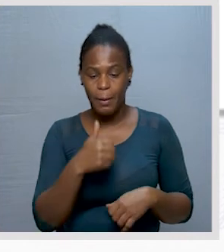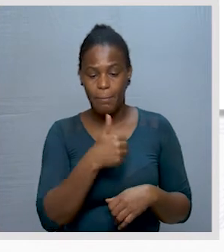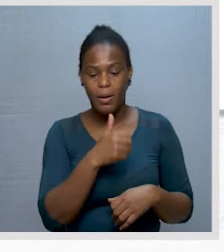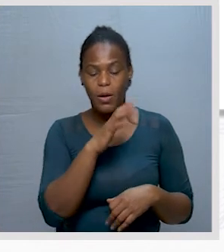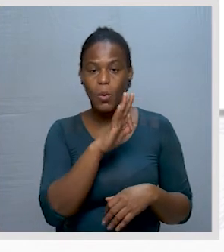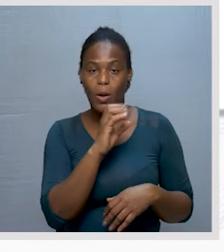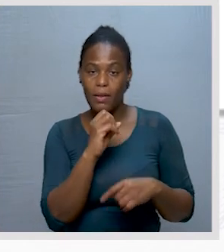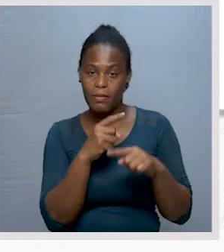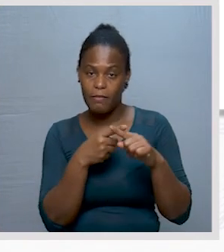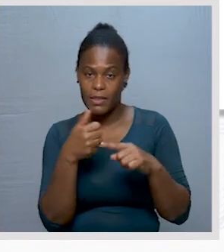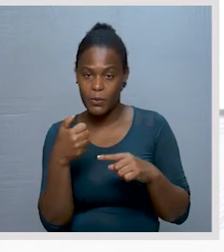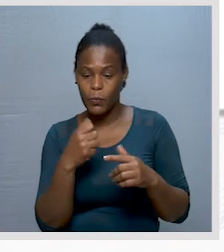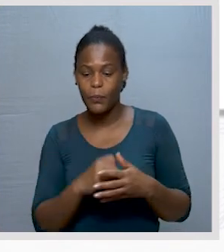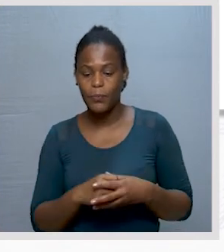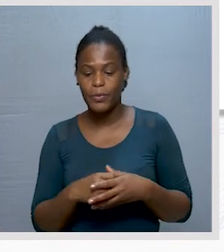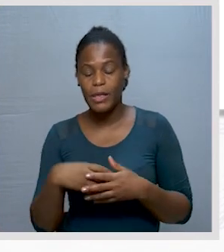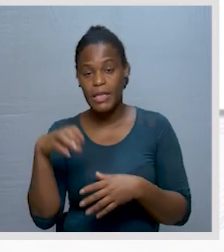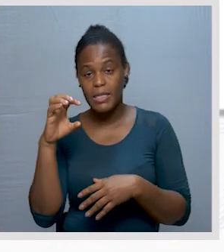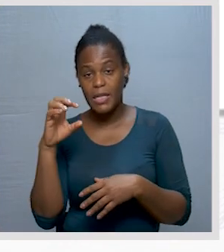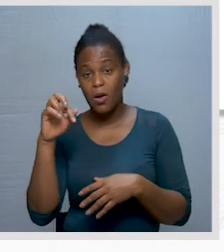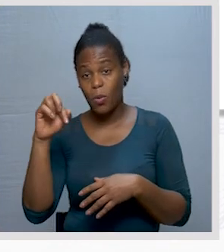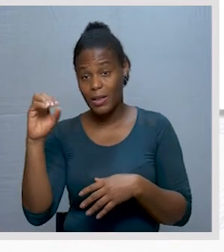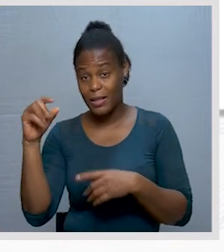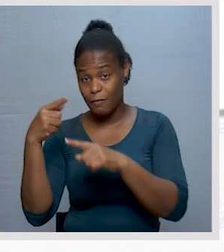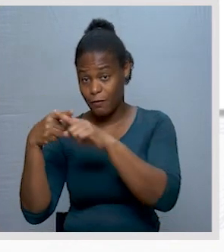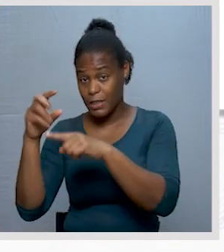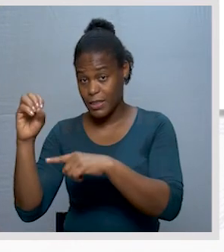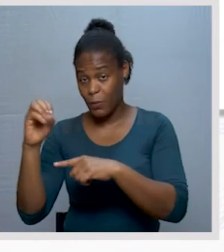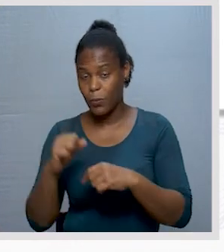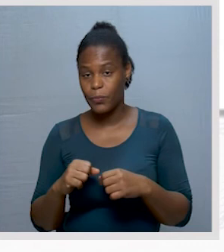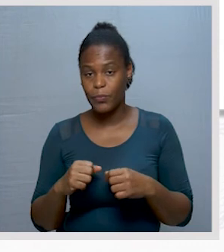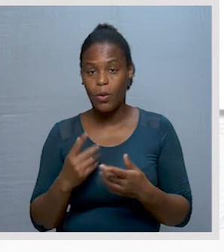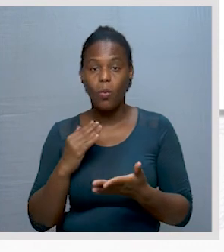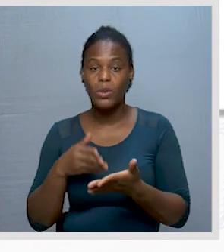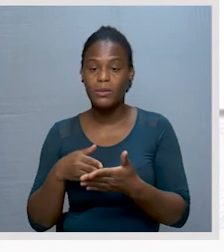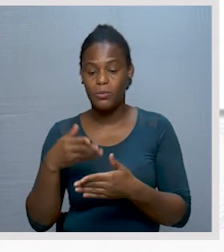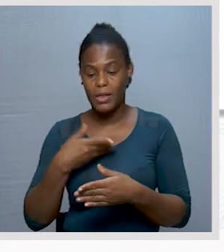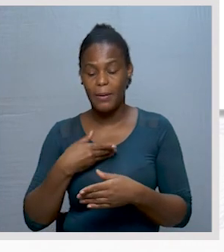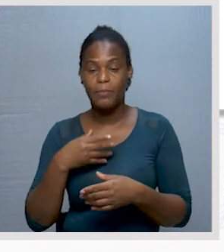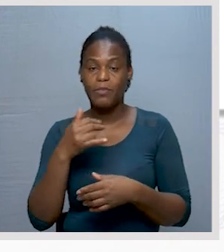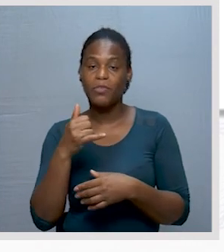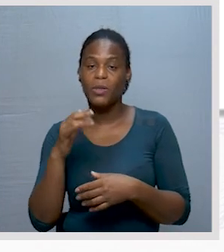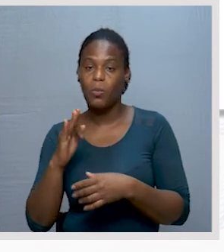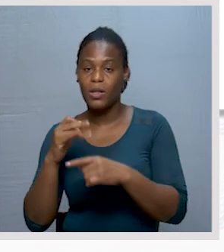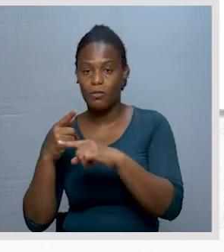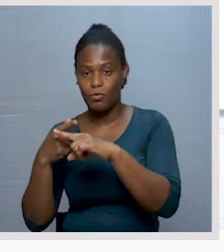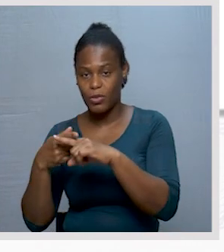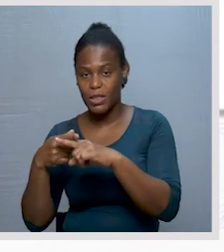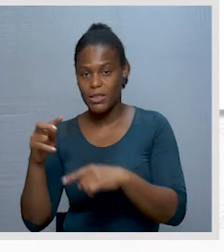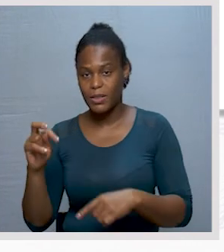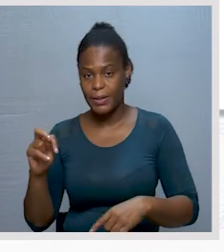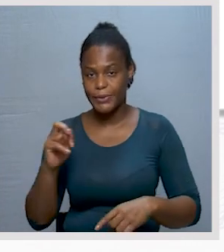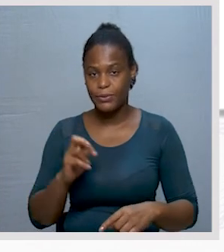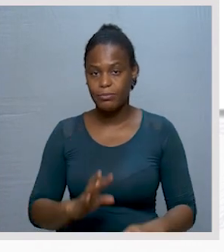B, 40 vezes 5, a linha C, 80 vezes 0 e, por último, a linha D,